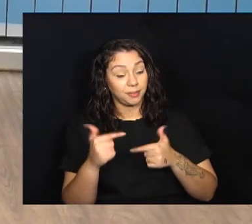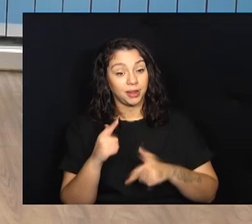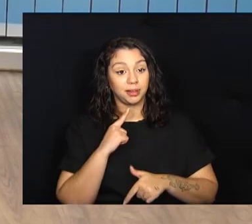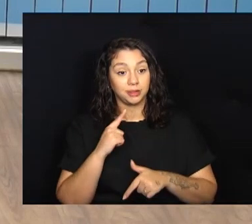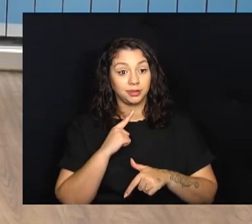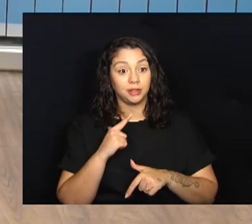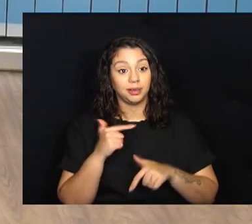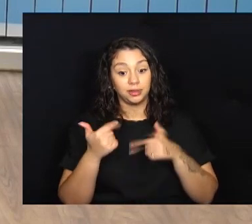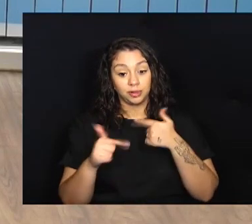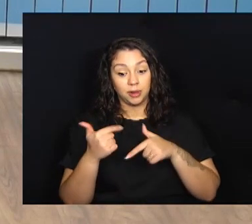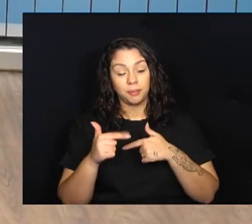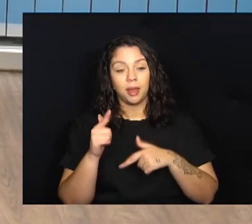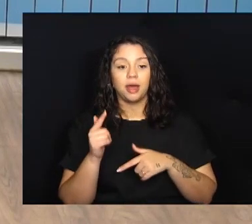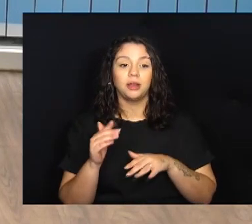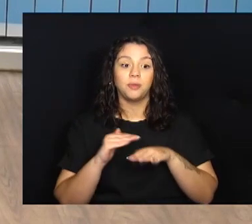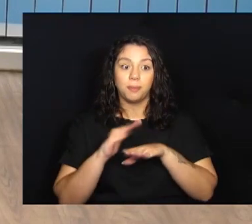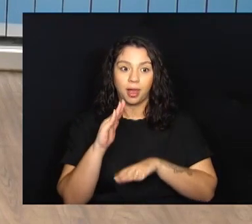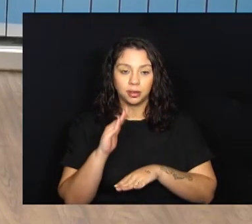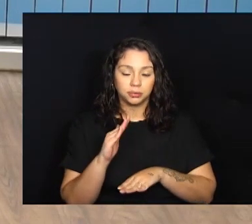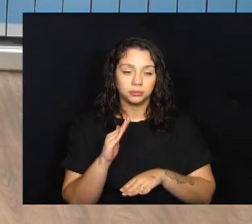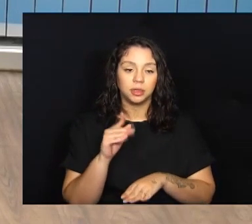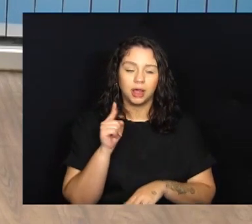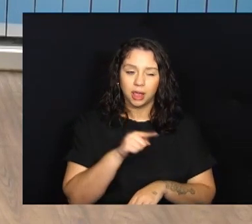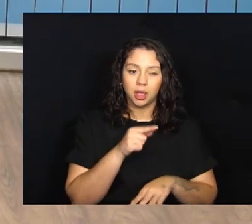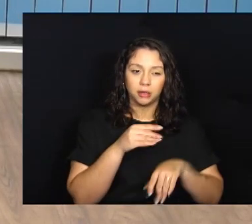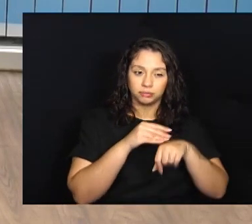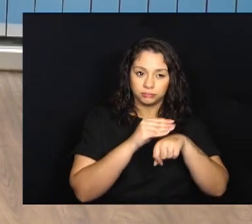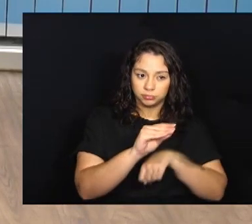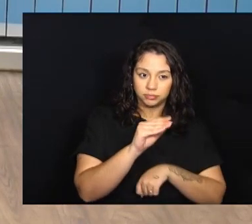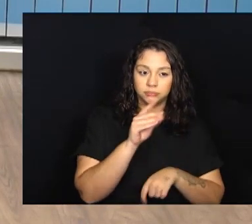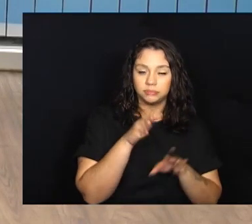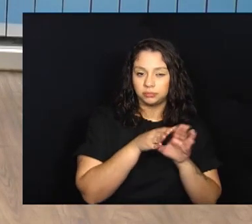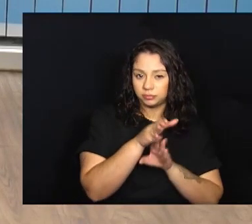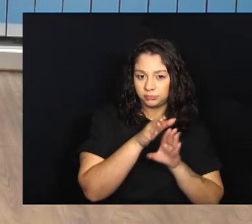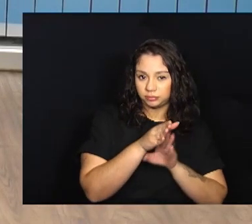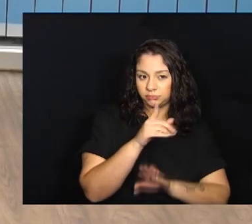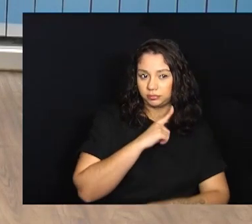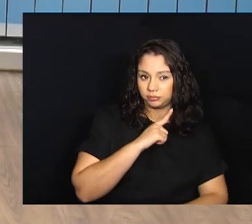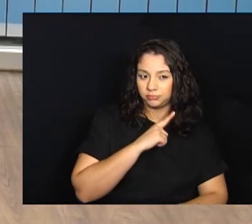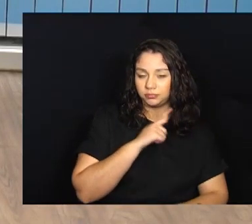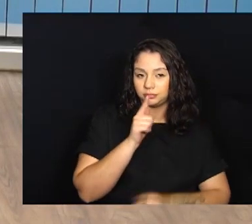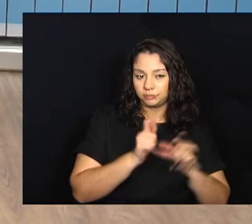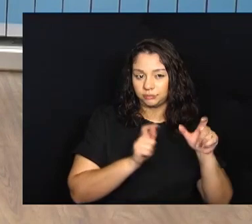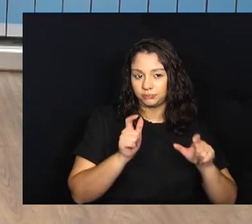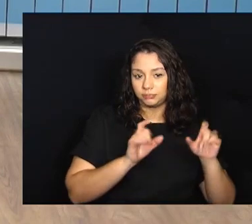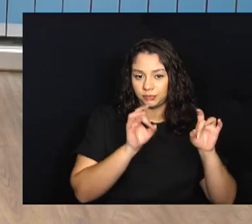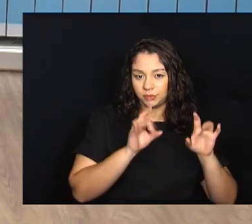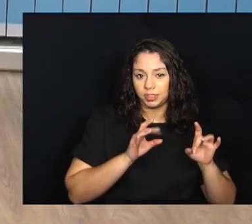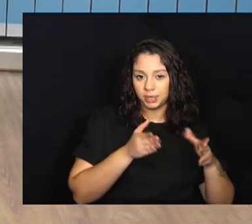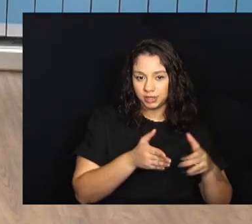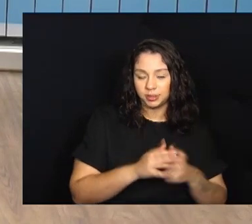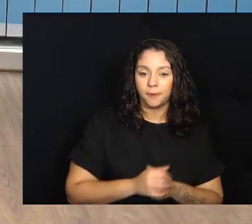mais, né, do que o normal? Ela é indicada, ela é aconselhada, né, pelos especialistas?